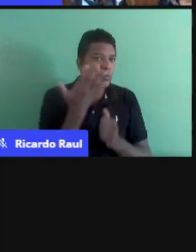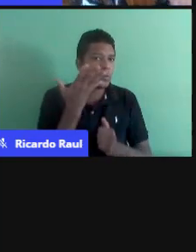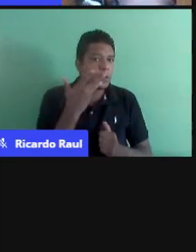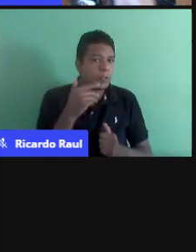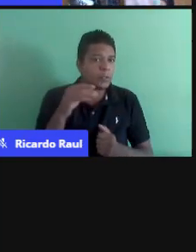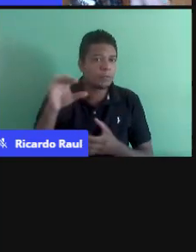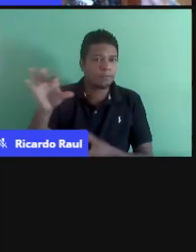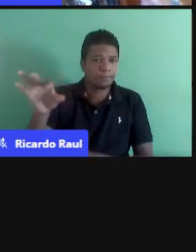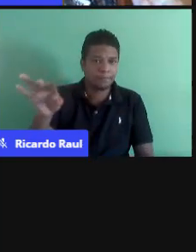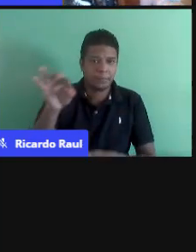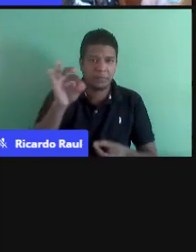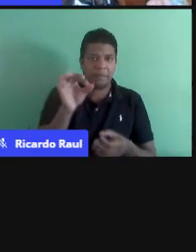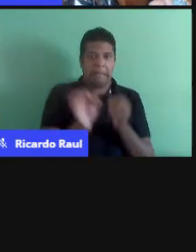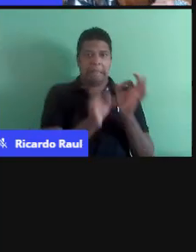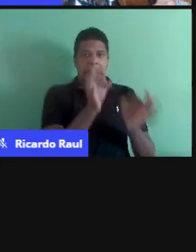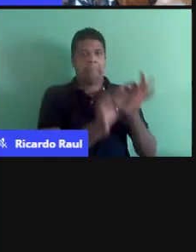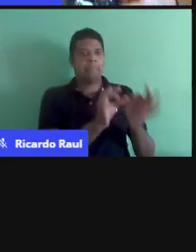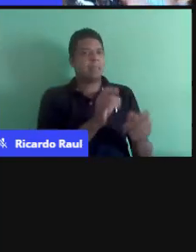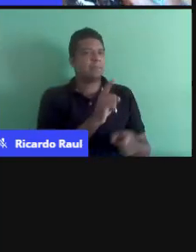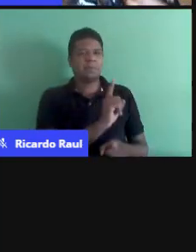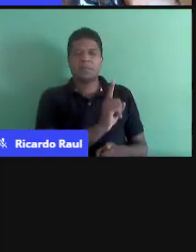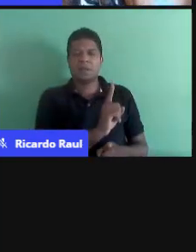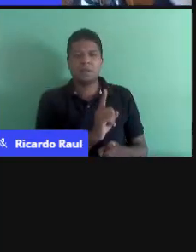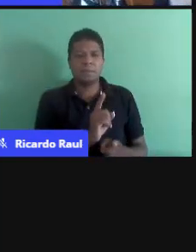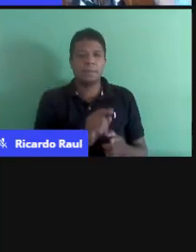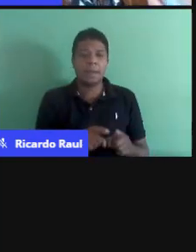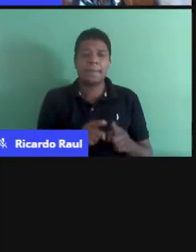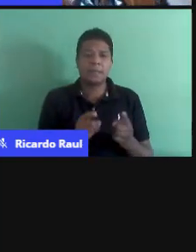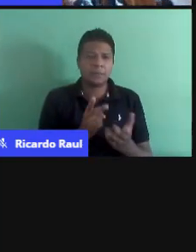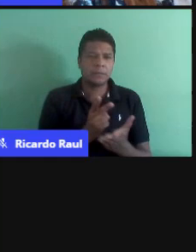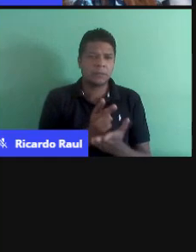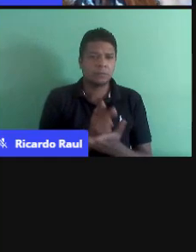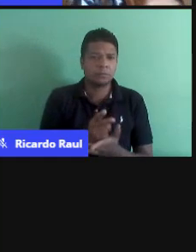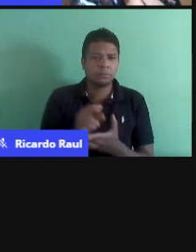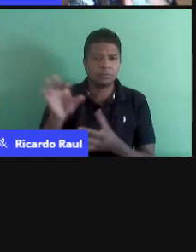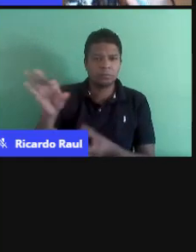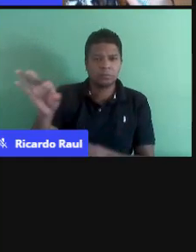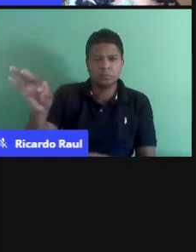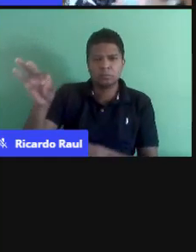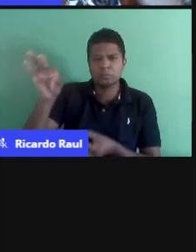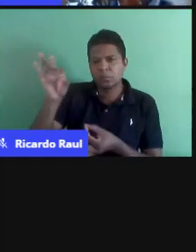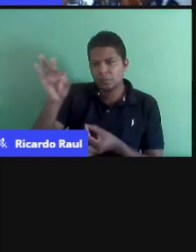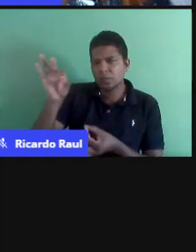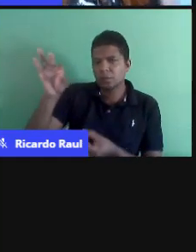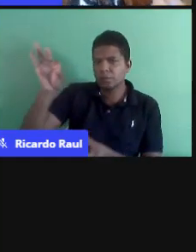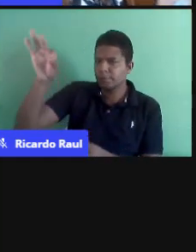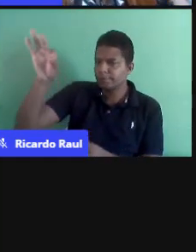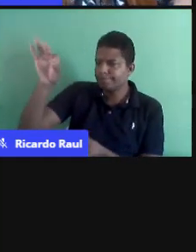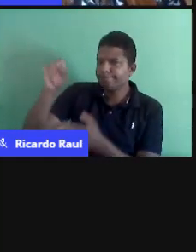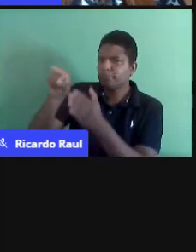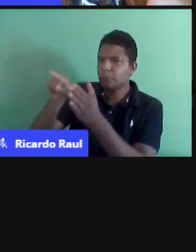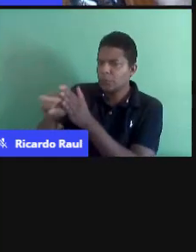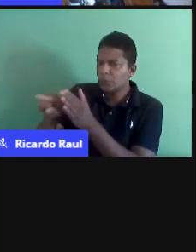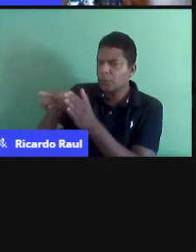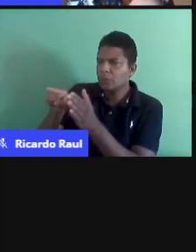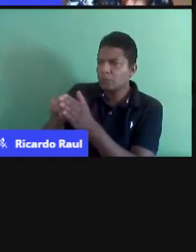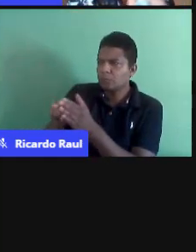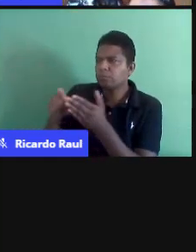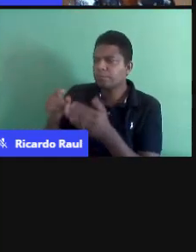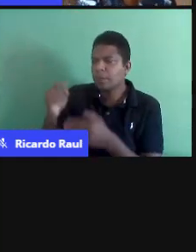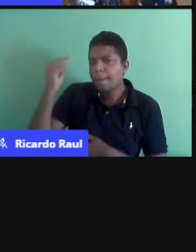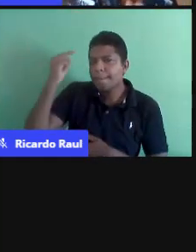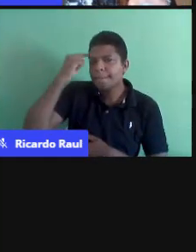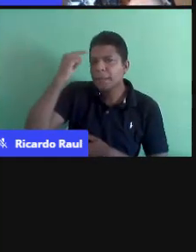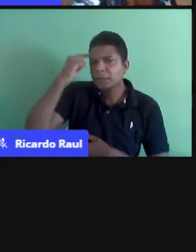sem fazer julgamento, como nós já dissemos, mas sempre fazendo perguntas, instigando a criança a